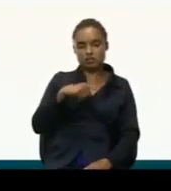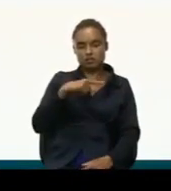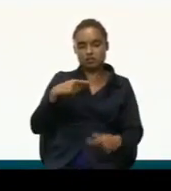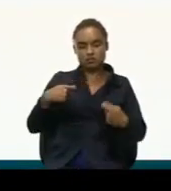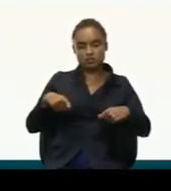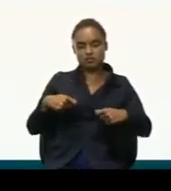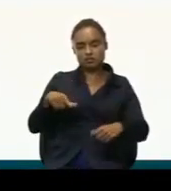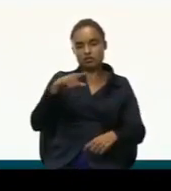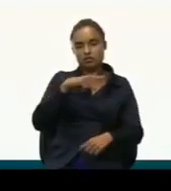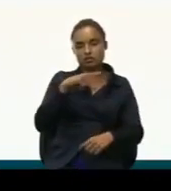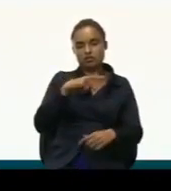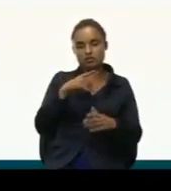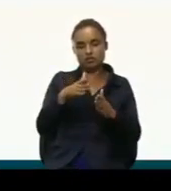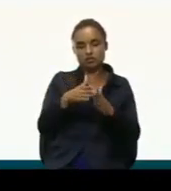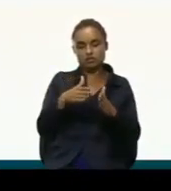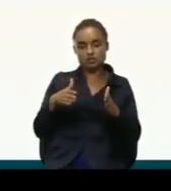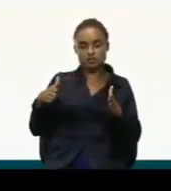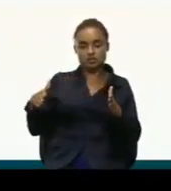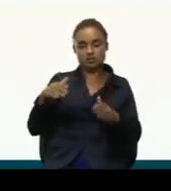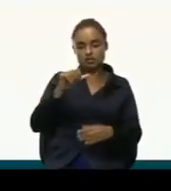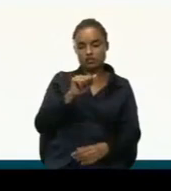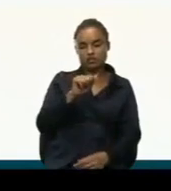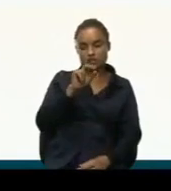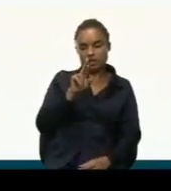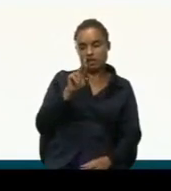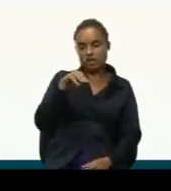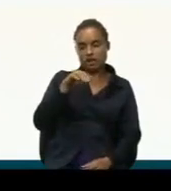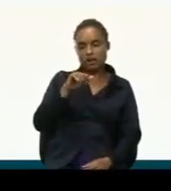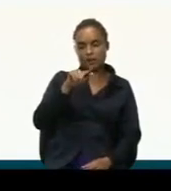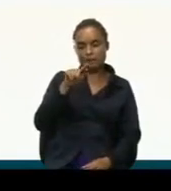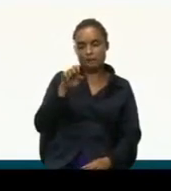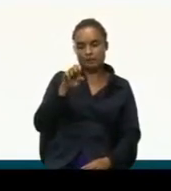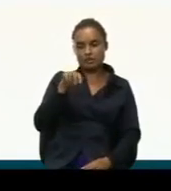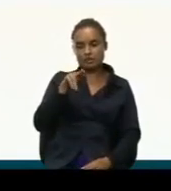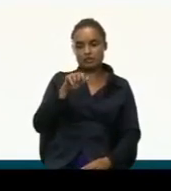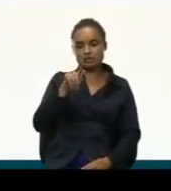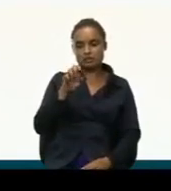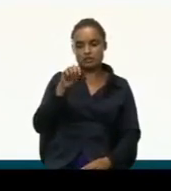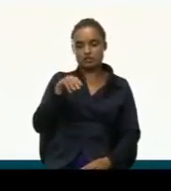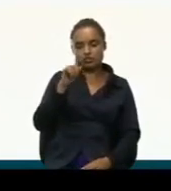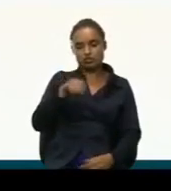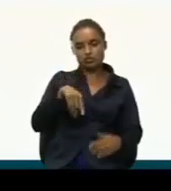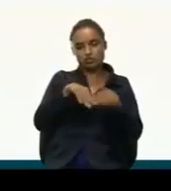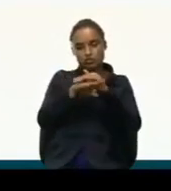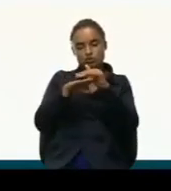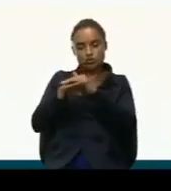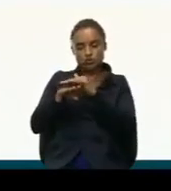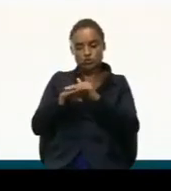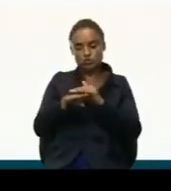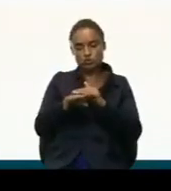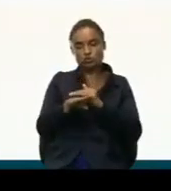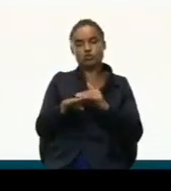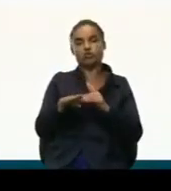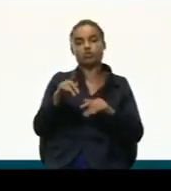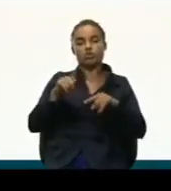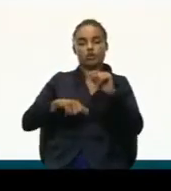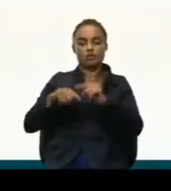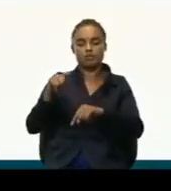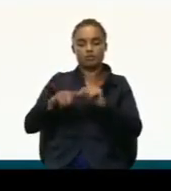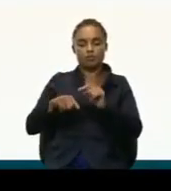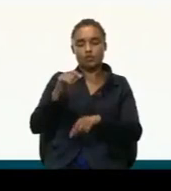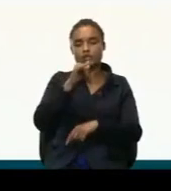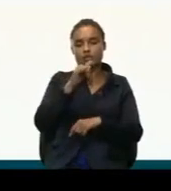as armações, armazenagem e estocagem de materiais, principalmente cimento, tubulações, tá?